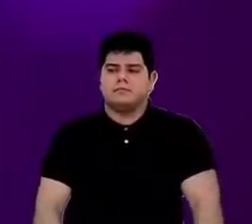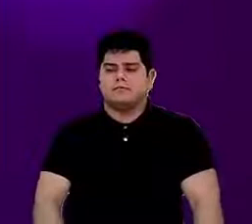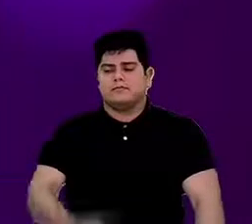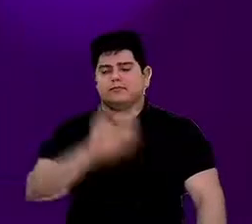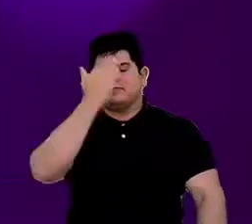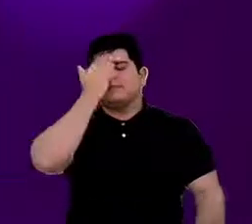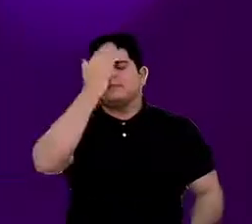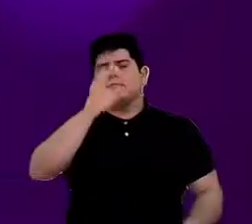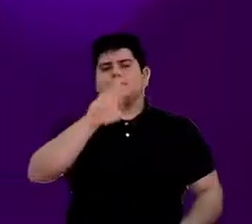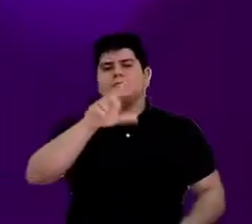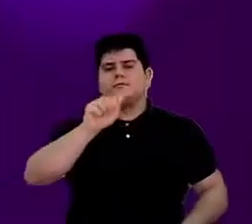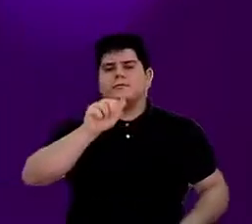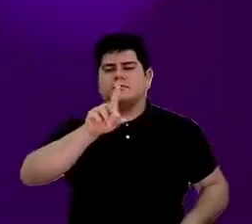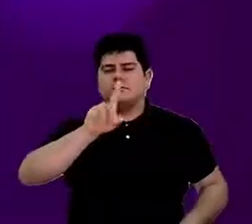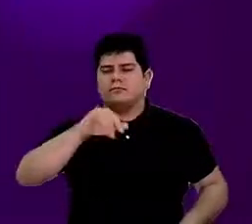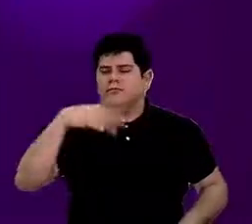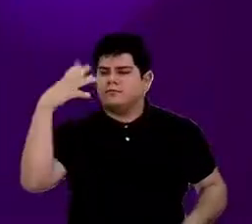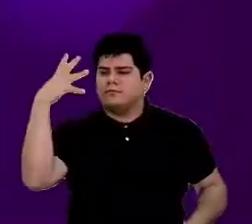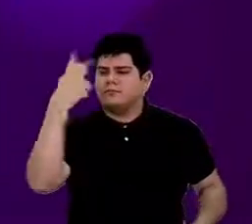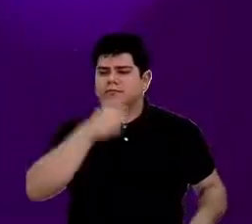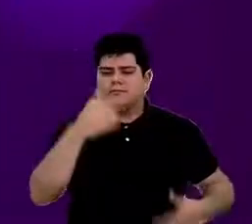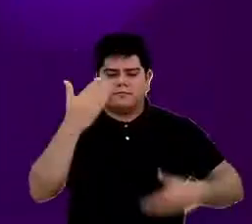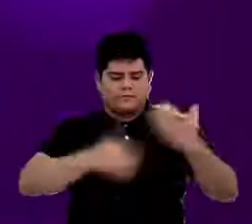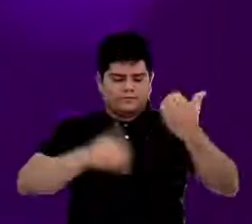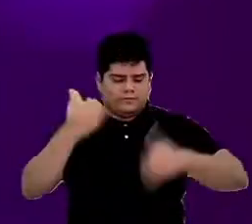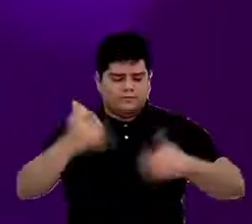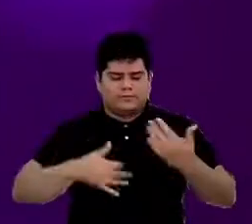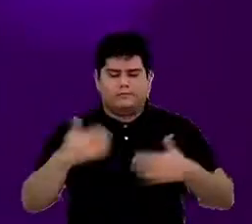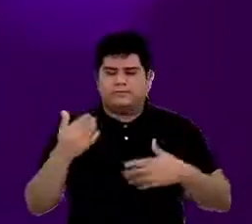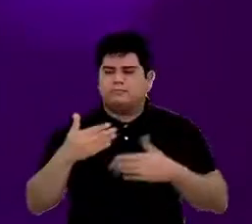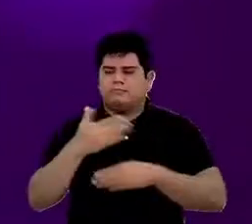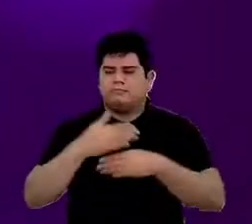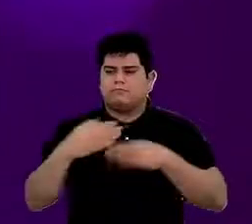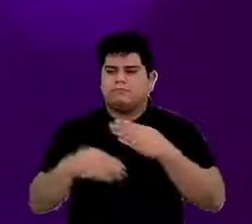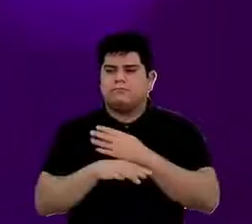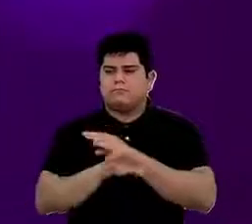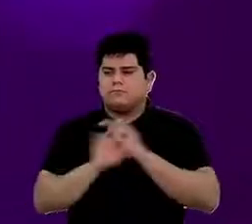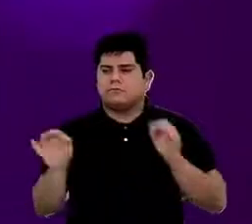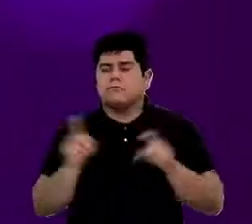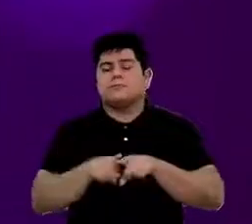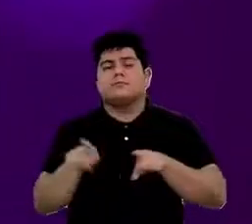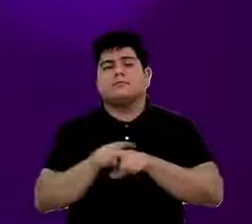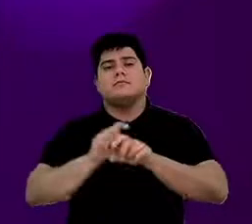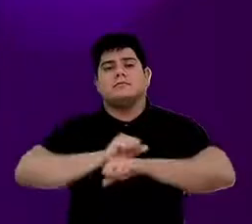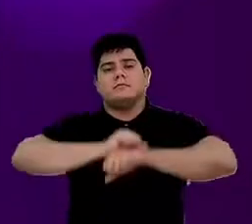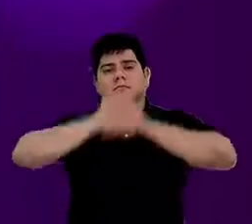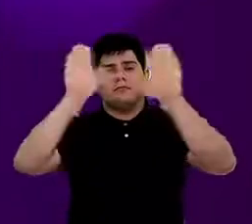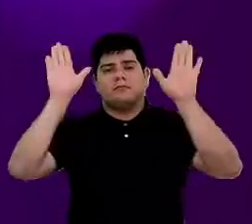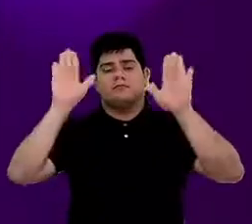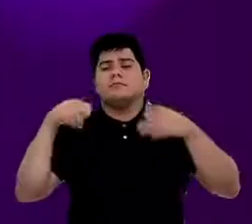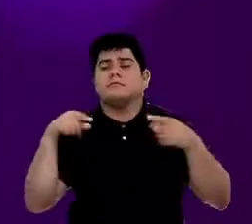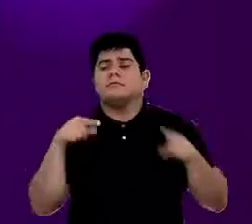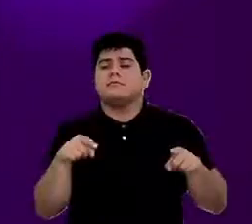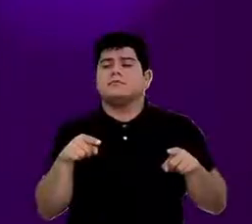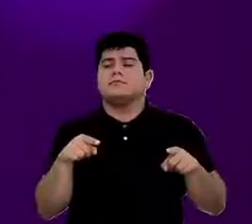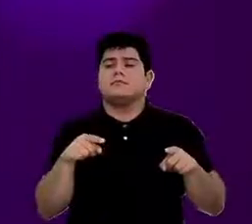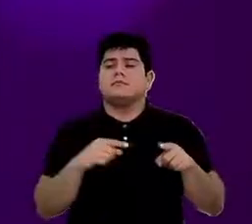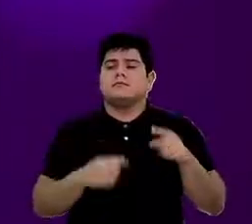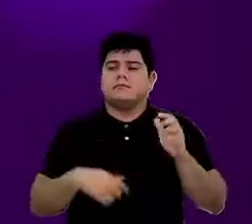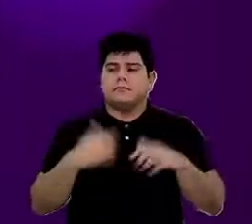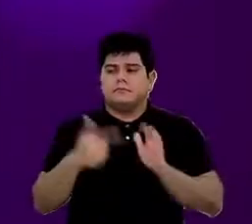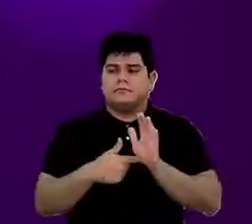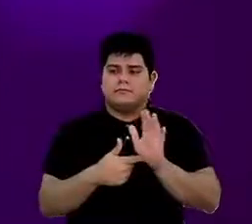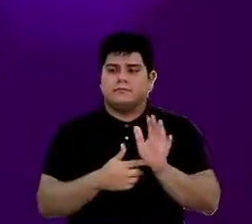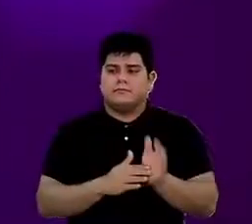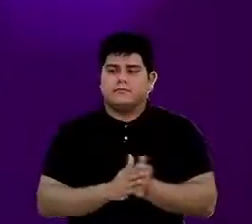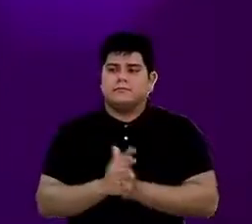Obrigado, Cláudio, pela linda apresentação, pelos belíssimos slides e pela clareza da apresentação.